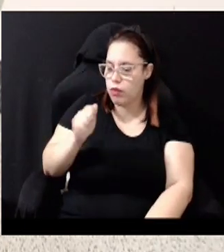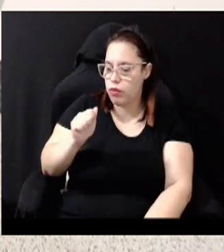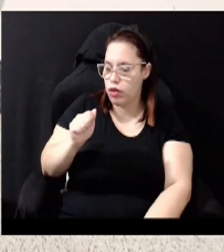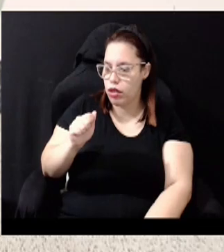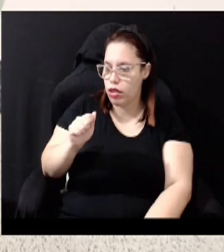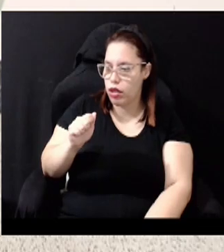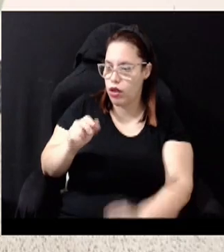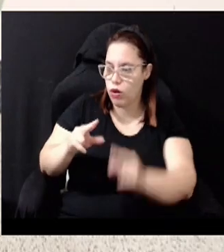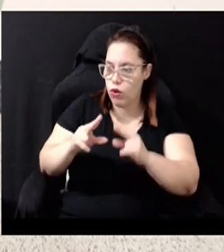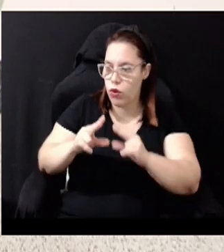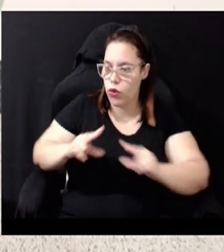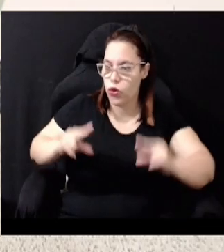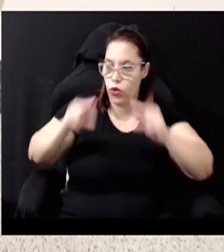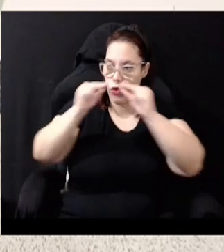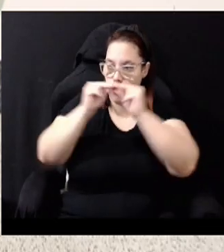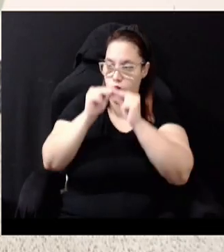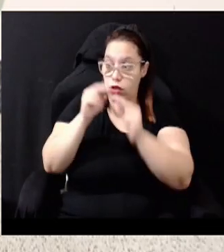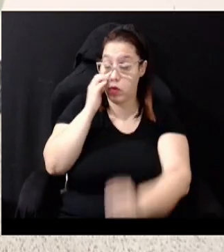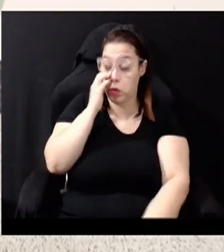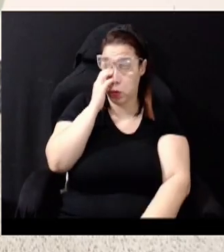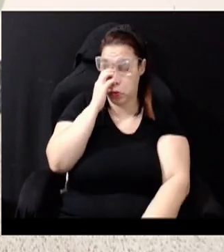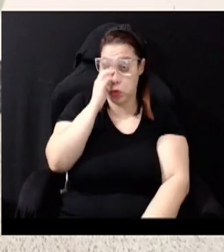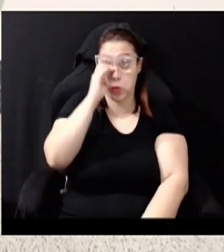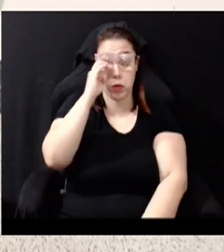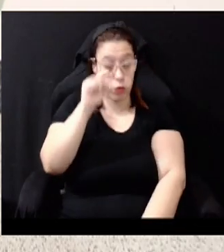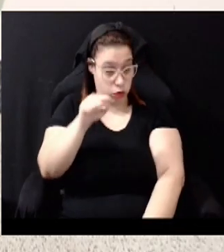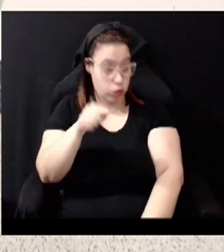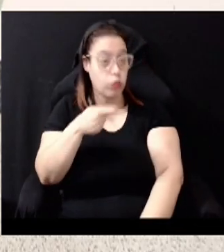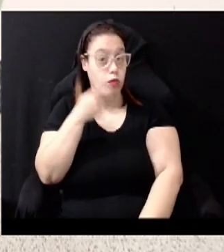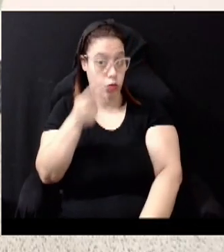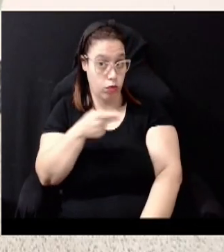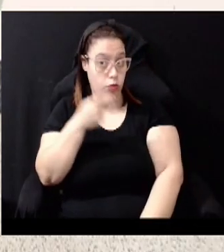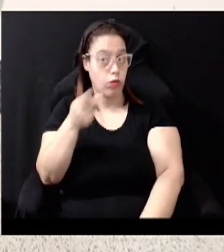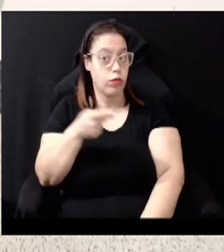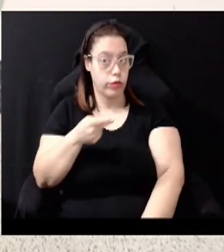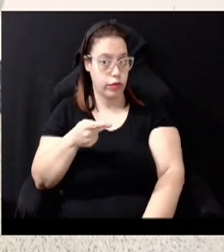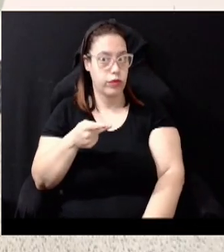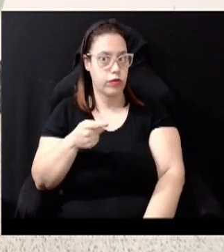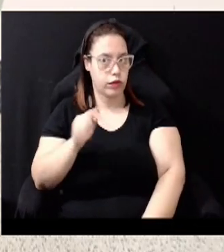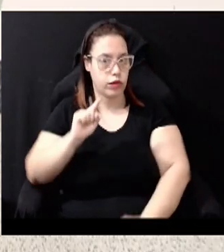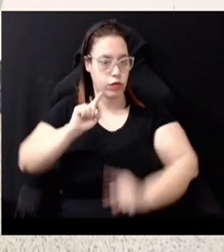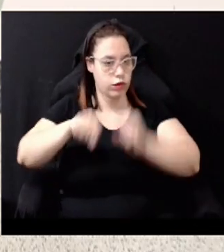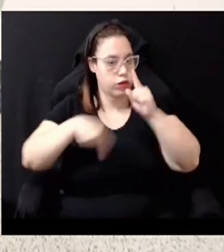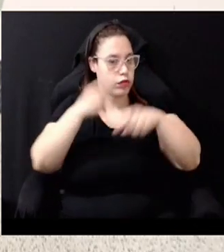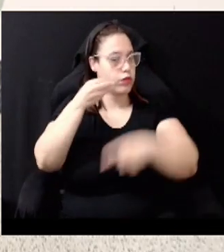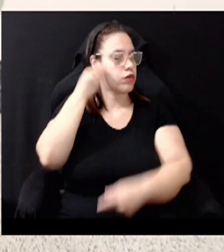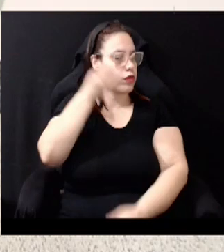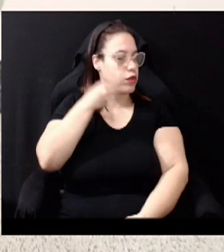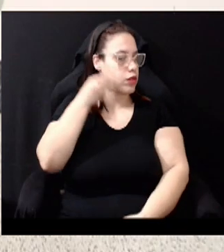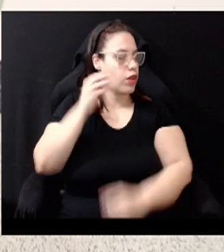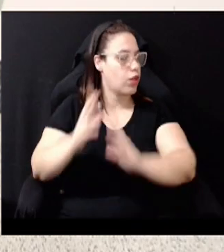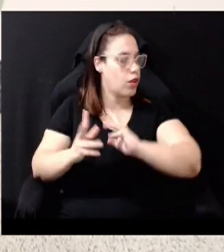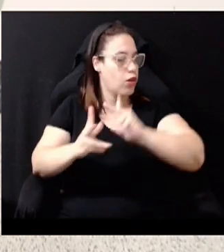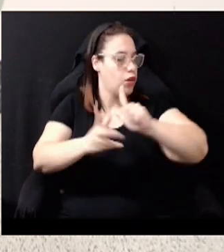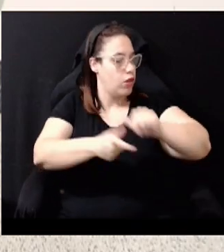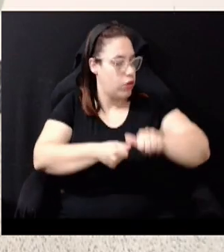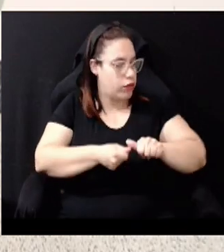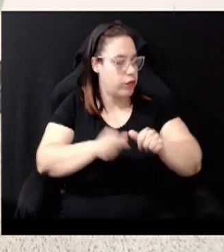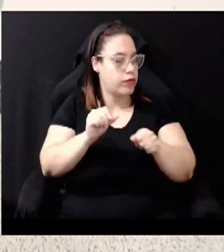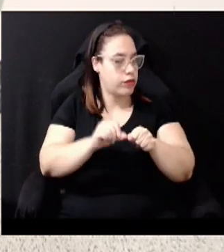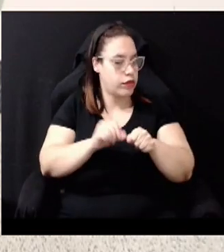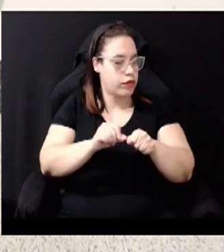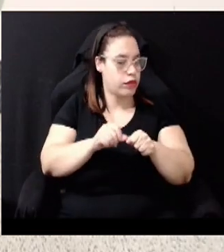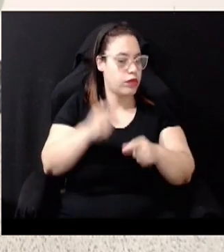né? Isso que nos encorajou muito, essas experiências internacionais, de fazermos a proibição já no ano